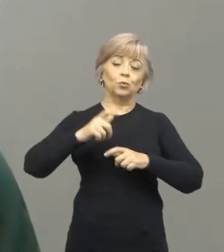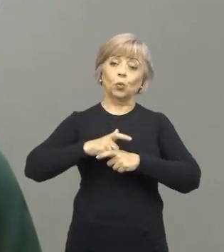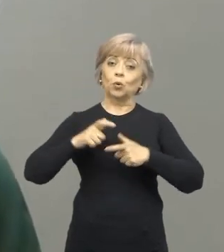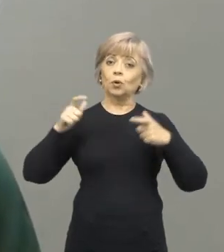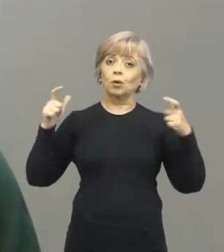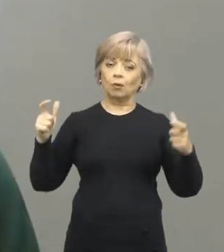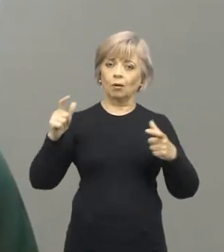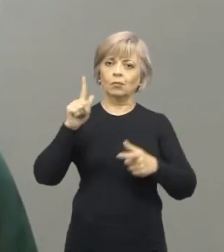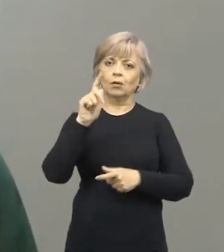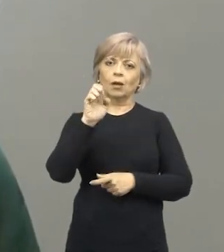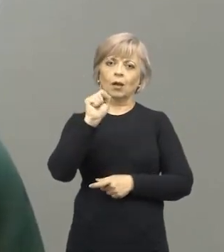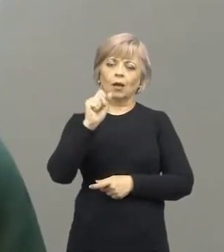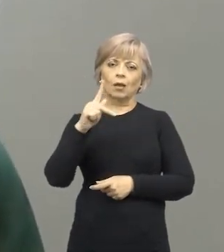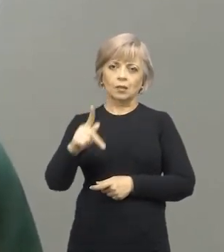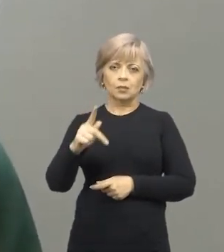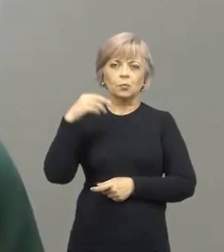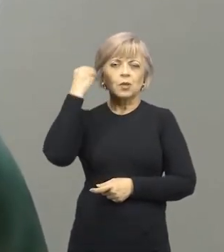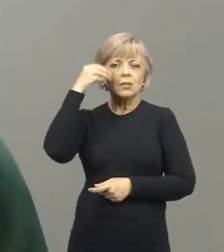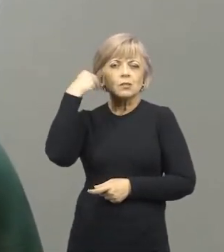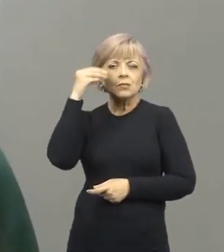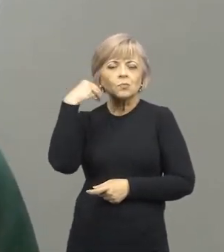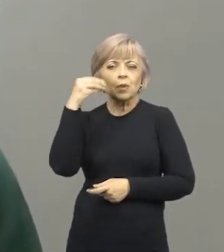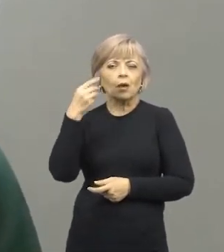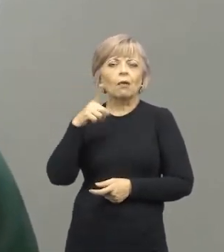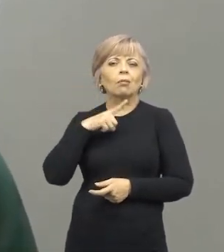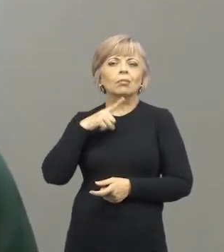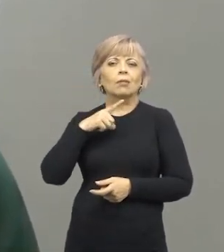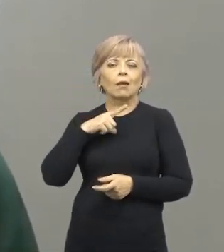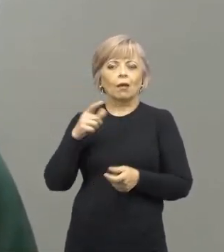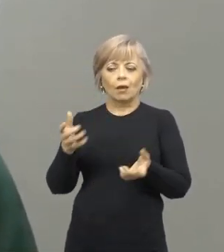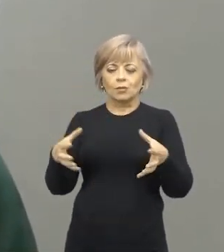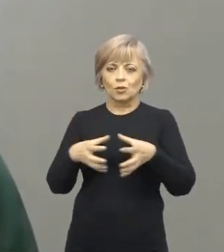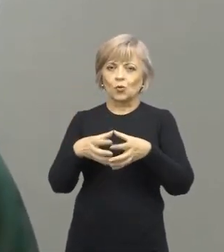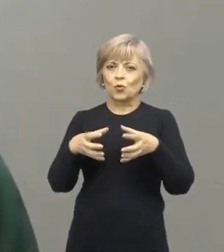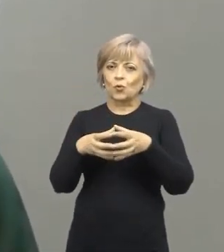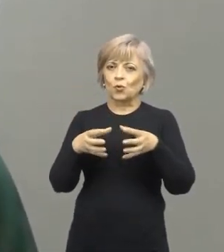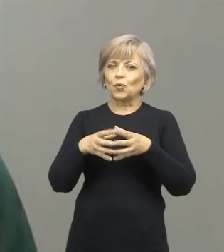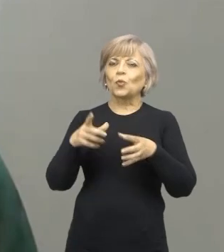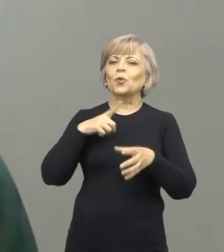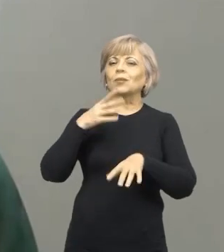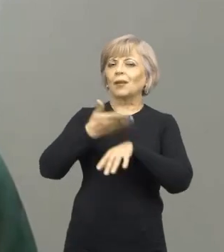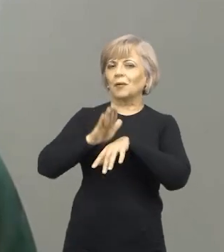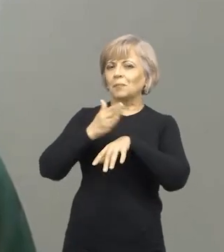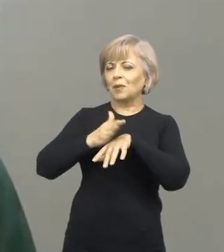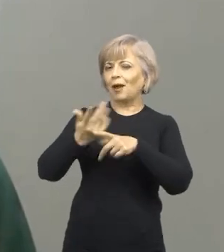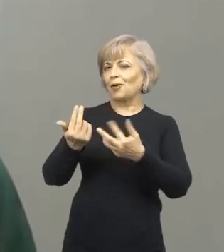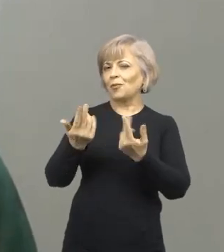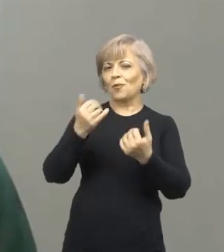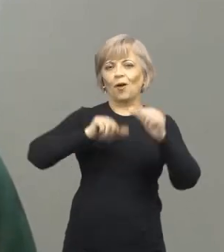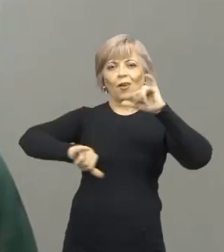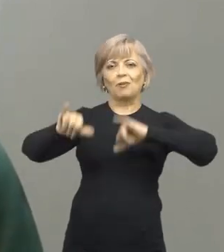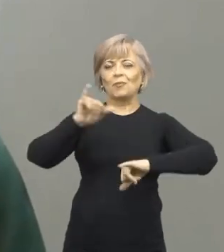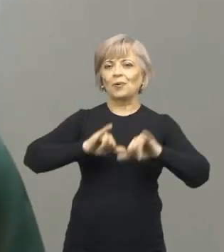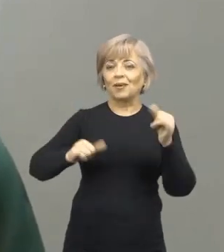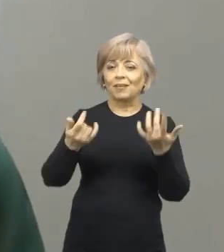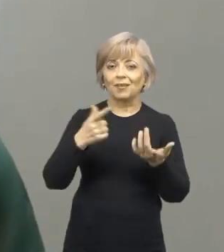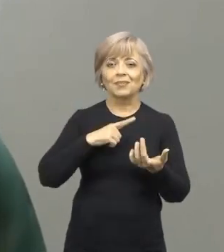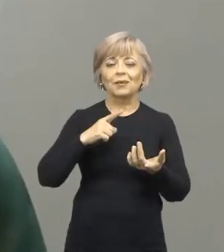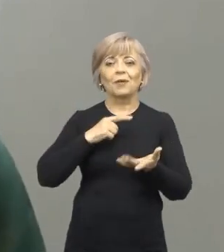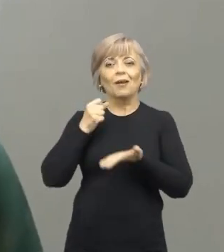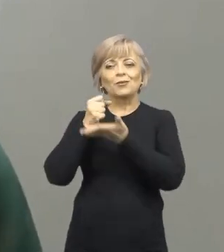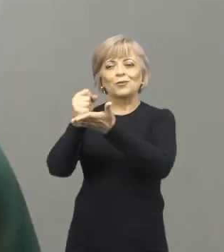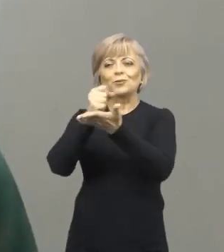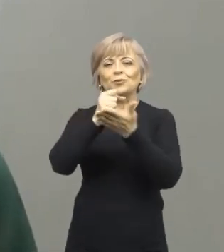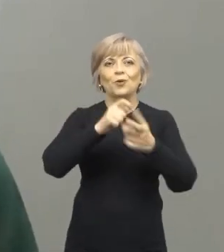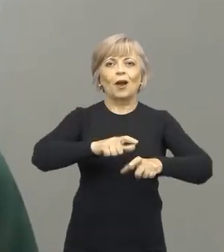sua experiência e com o laboratório que esse grupo acaba sendo na prática, possa contribuir para ampliar